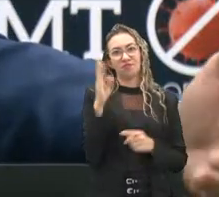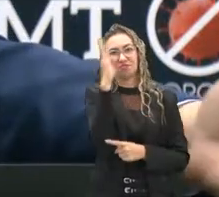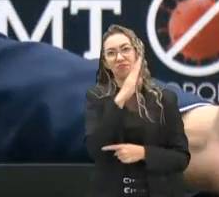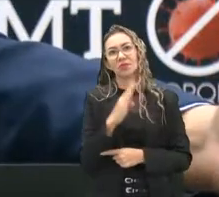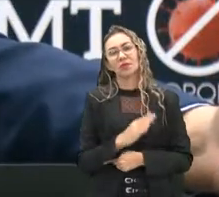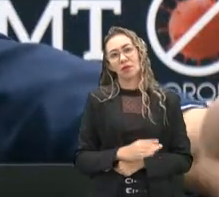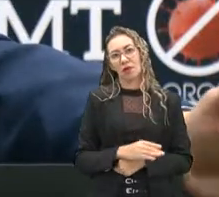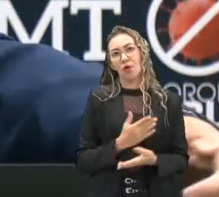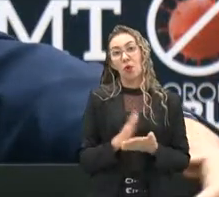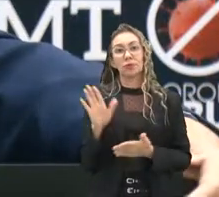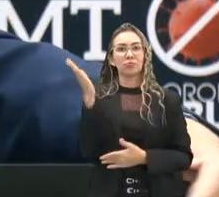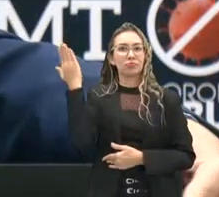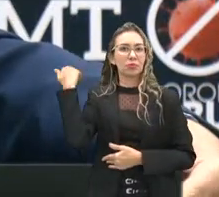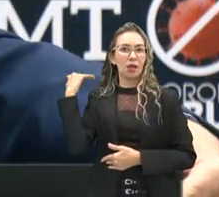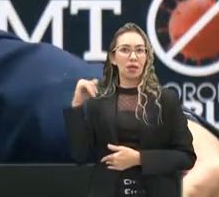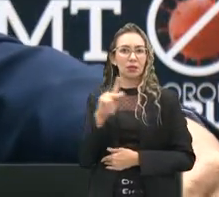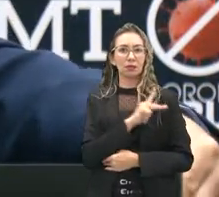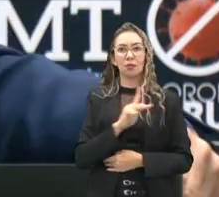que